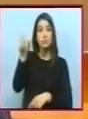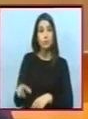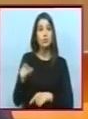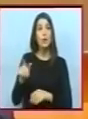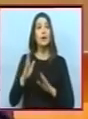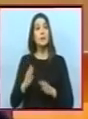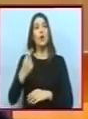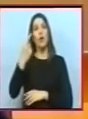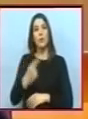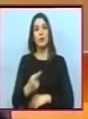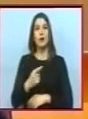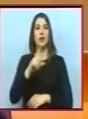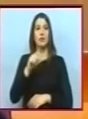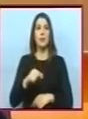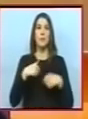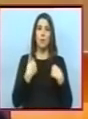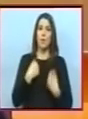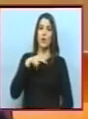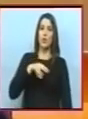ter obrigatoriamente intervenção notarial.